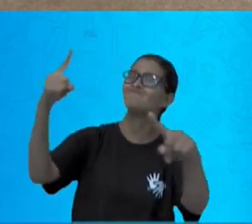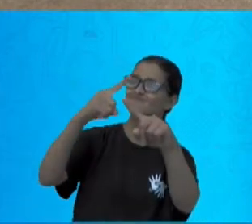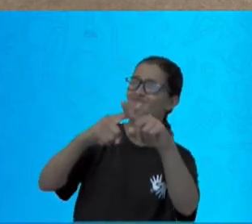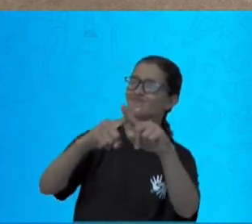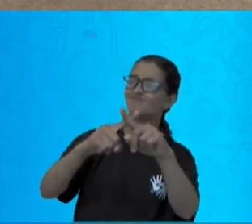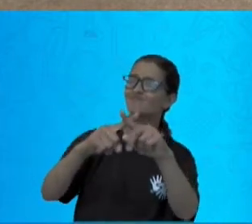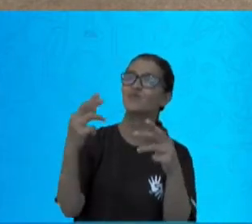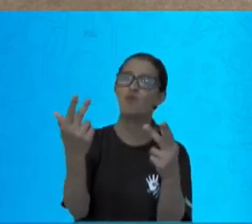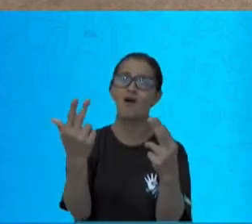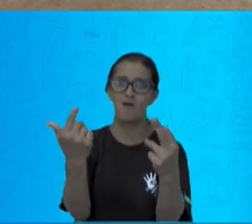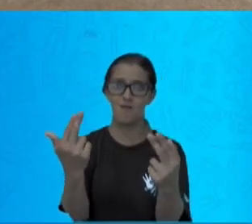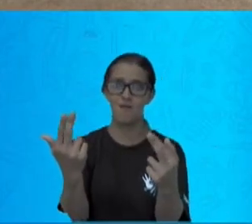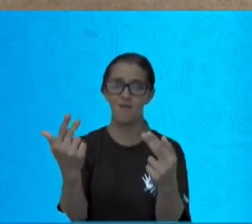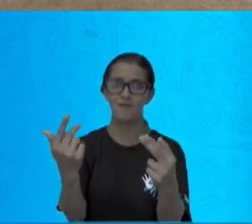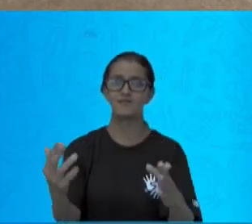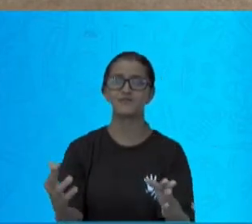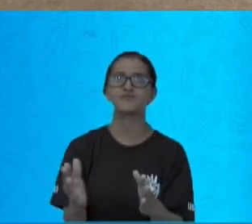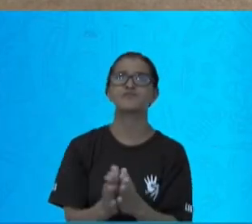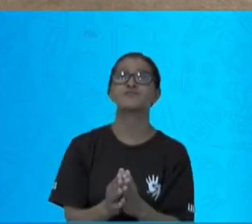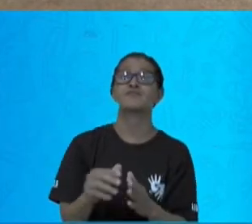de 5 sétimos é